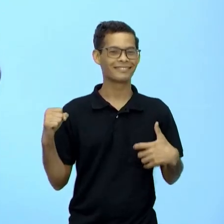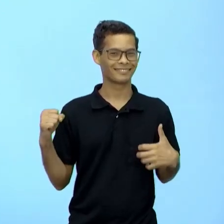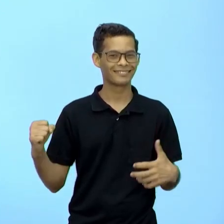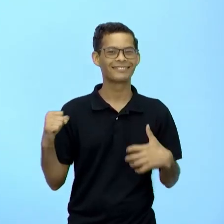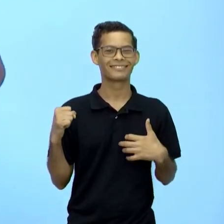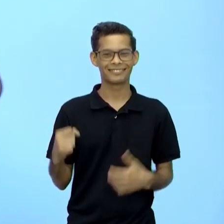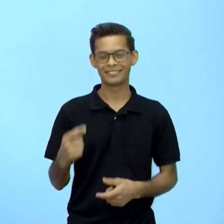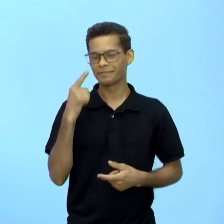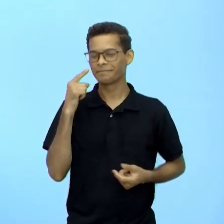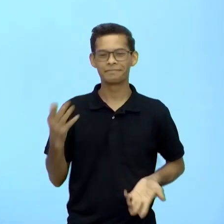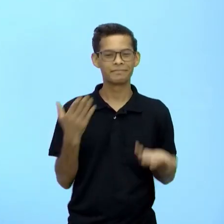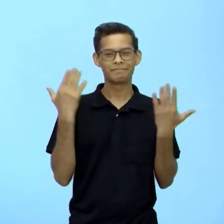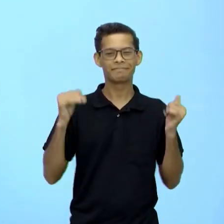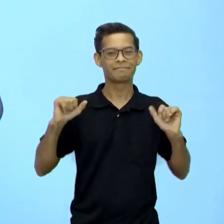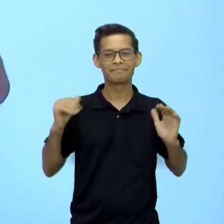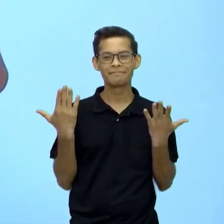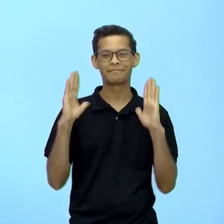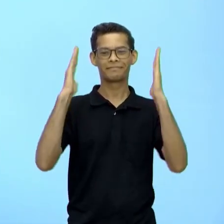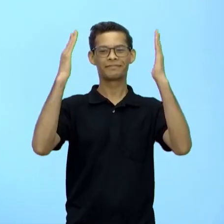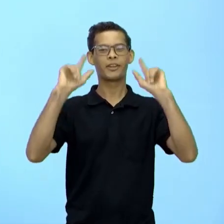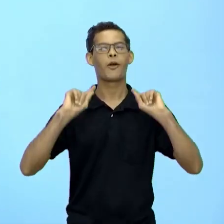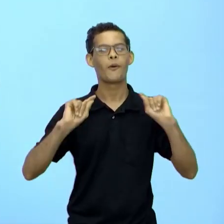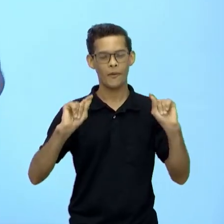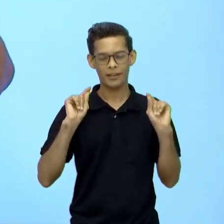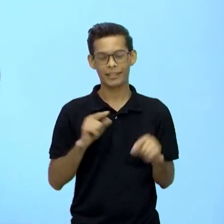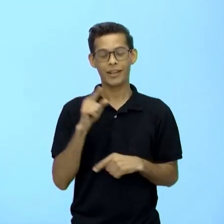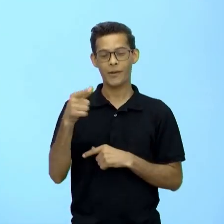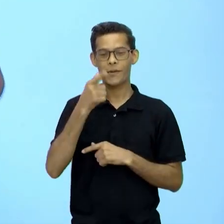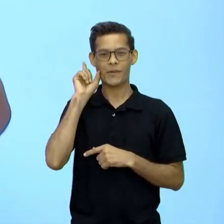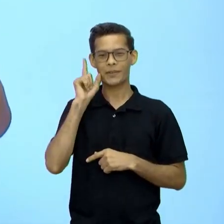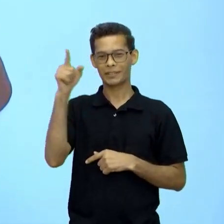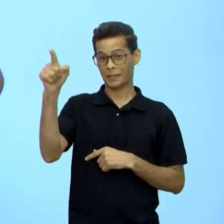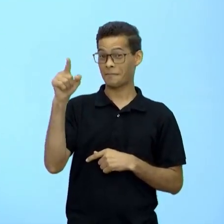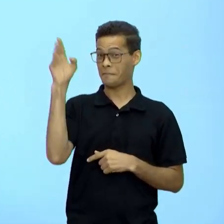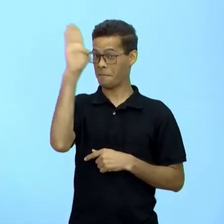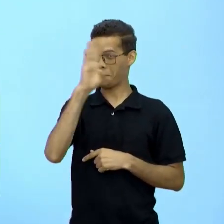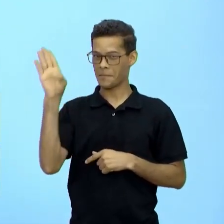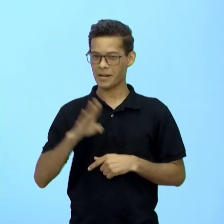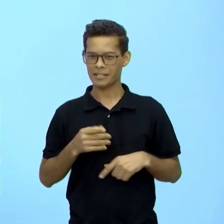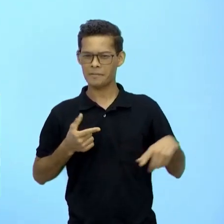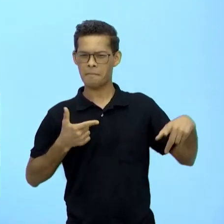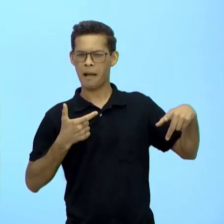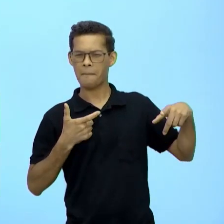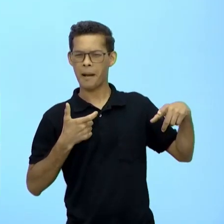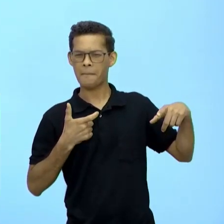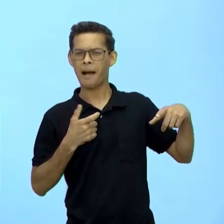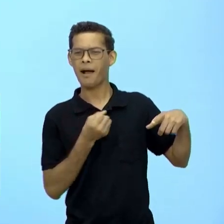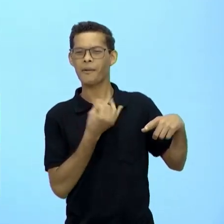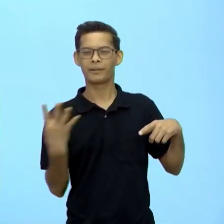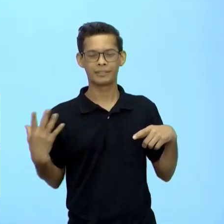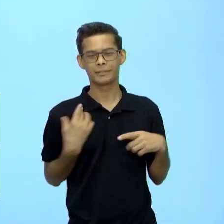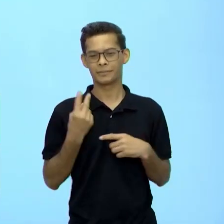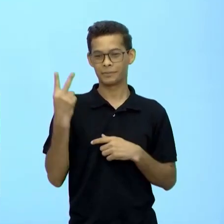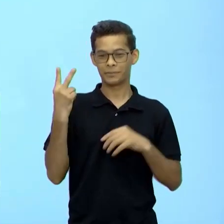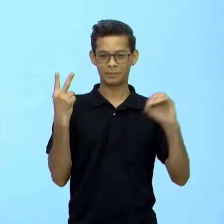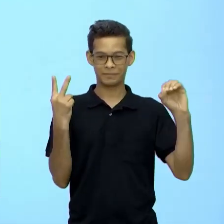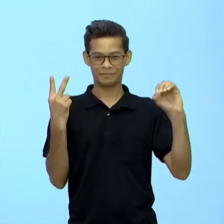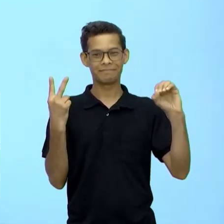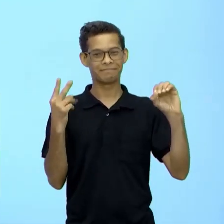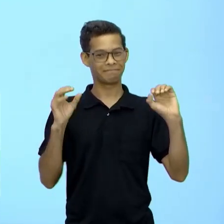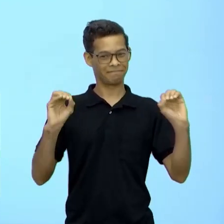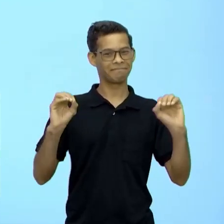Em homenagem ao 2-0 Brasil. 2-0 da Sérvia. Sérgio Marina, olha